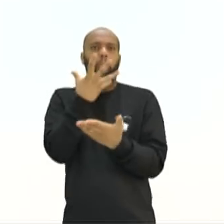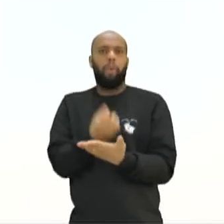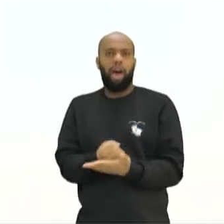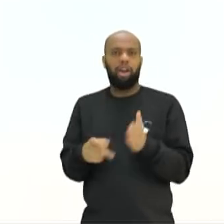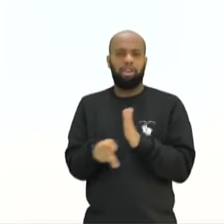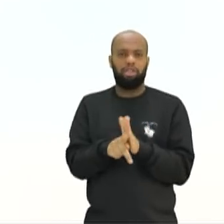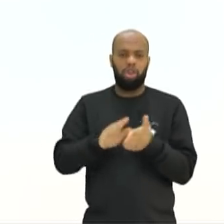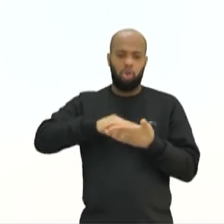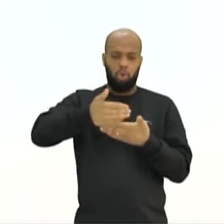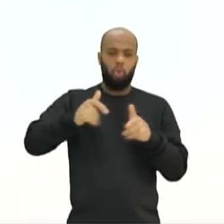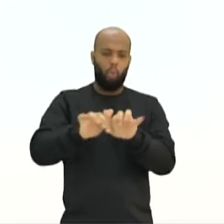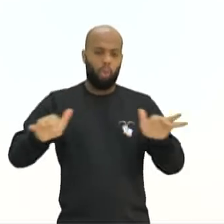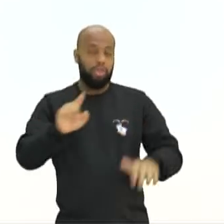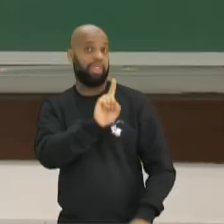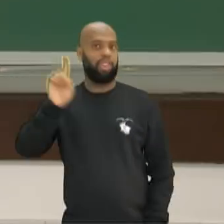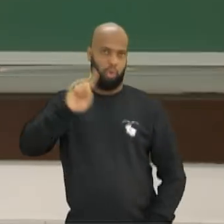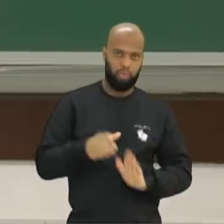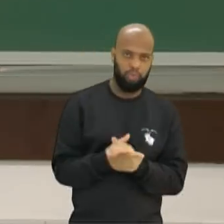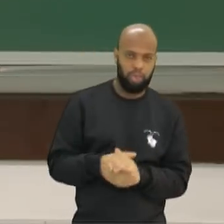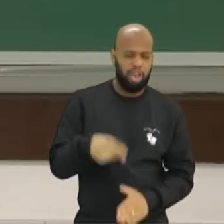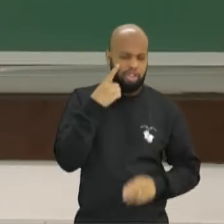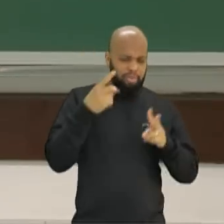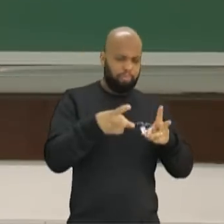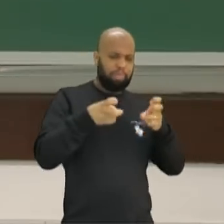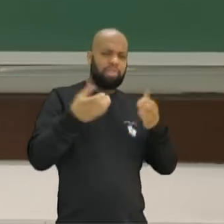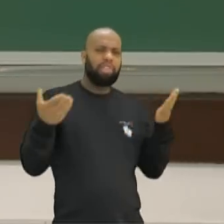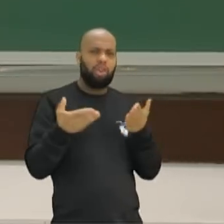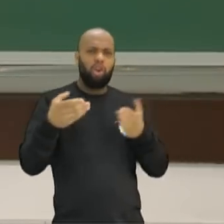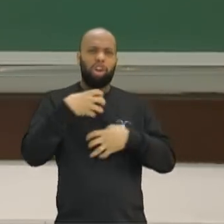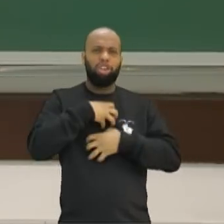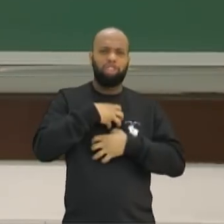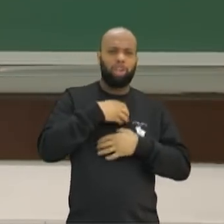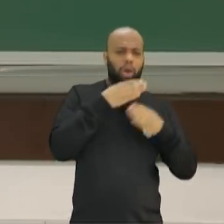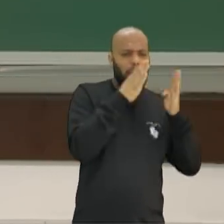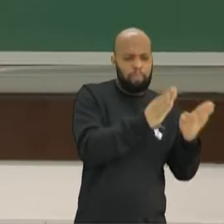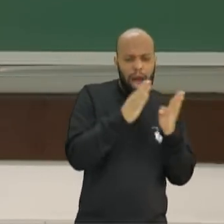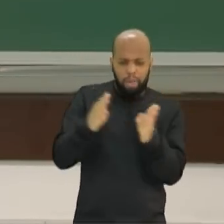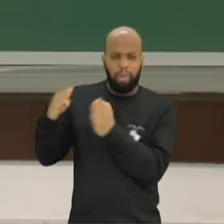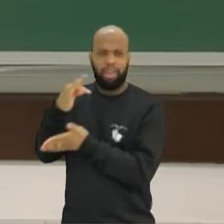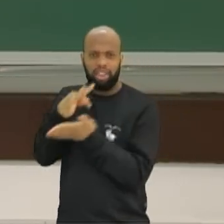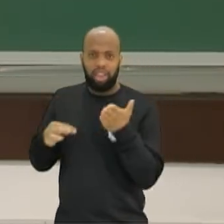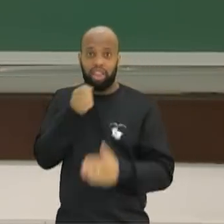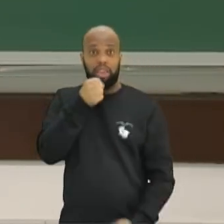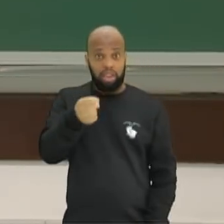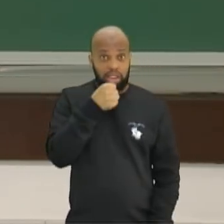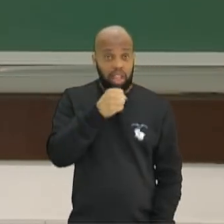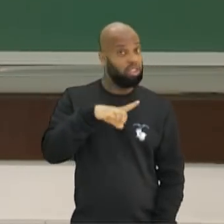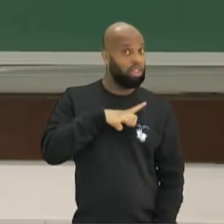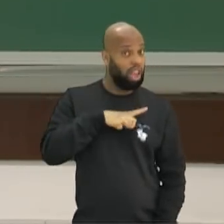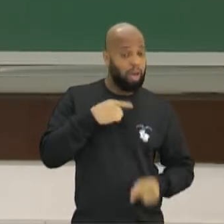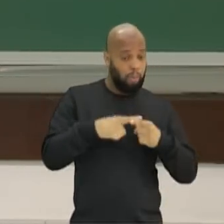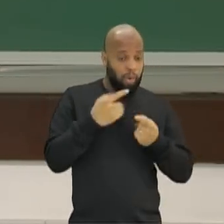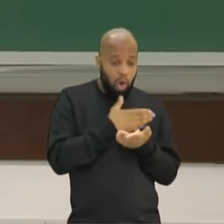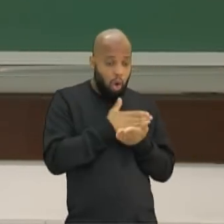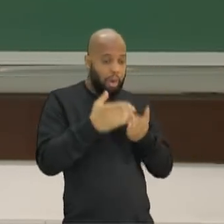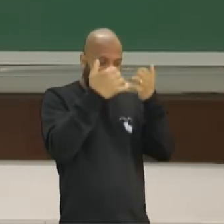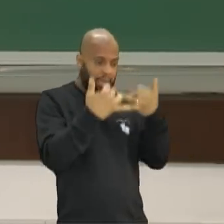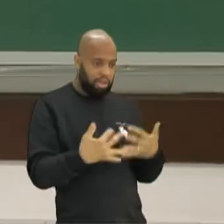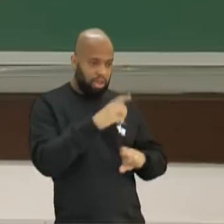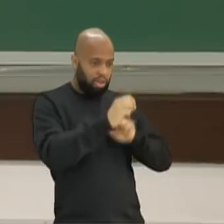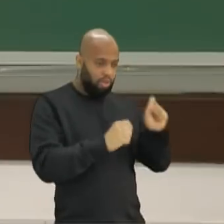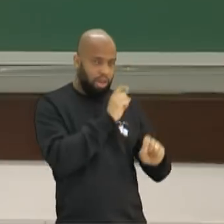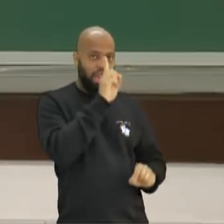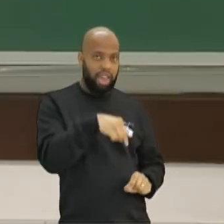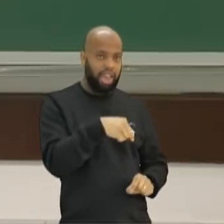na máquina. Conseguem perceber a construção do texto desta reportagem? Ele começa falando daquilo que